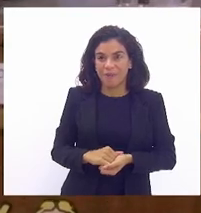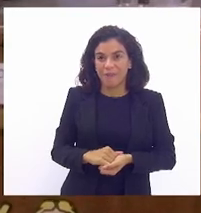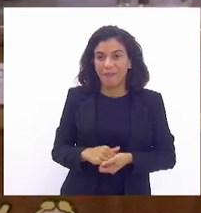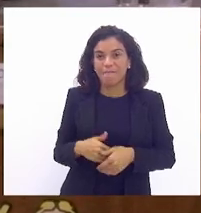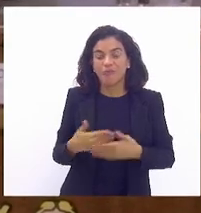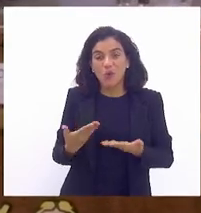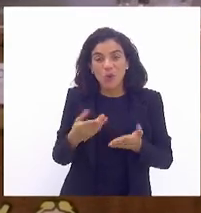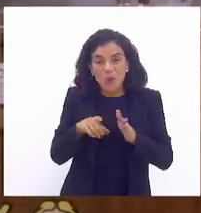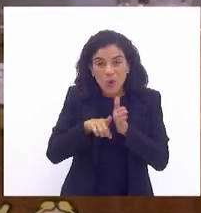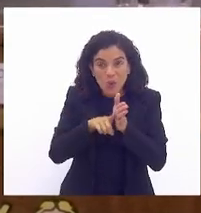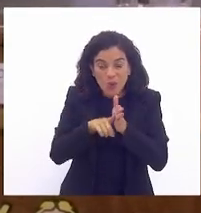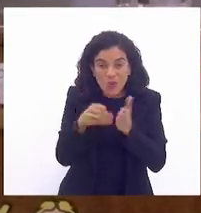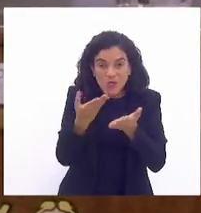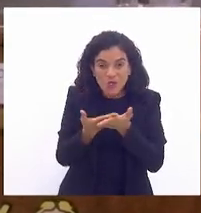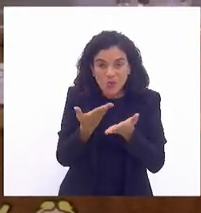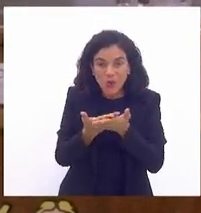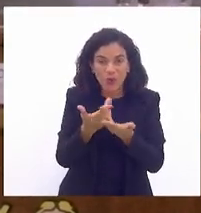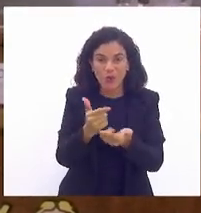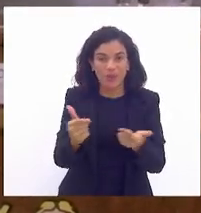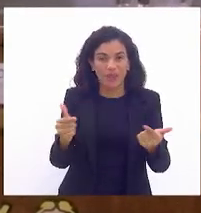O estudo